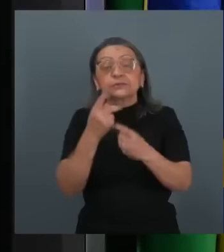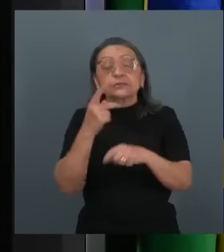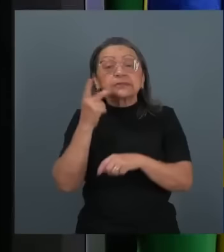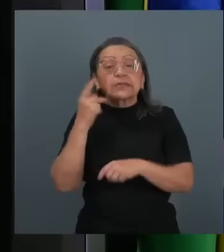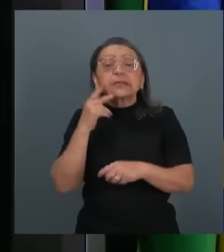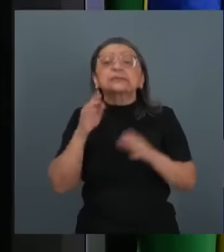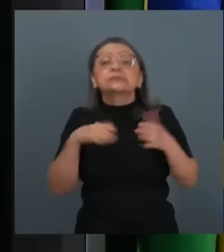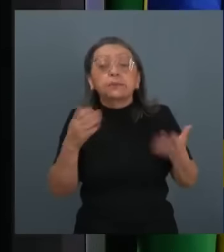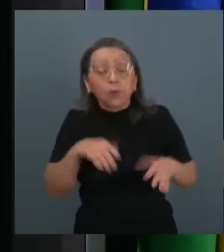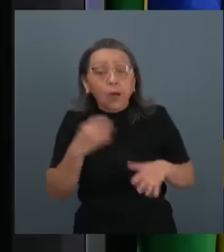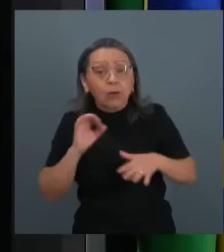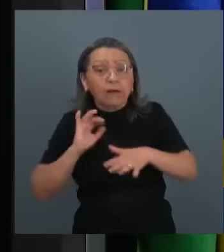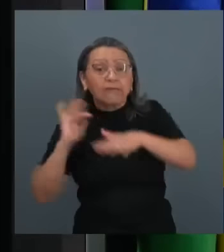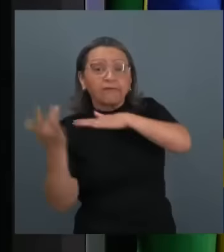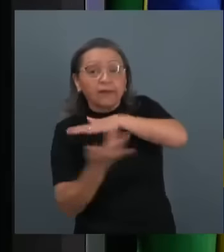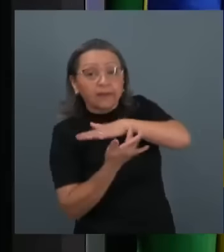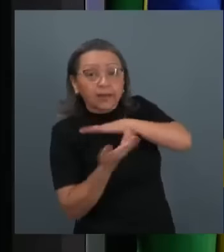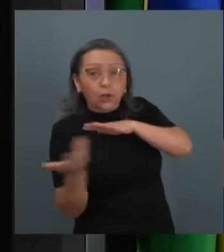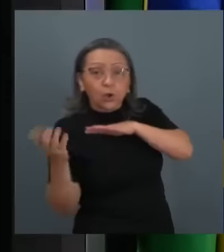news que ele disse?